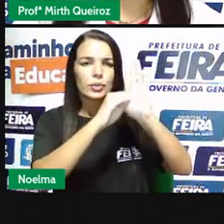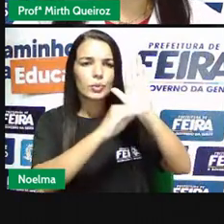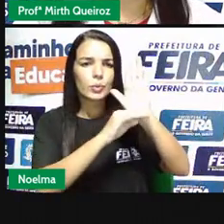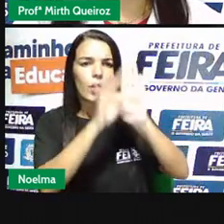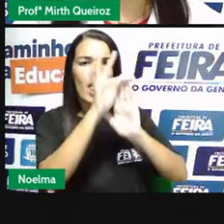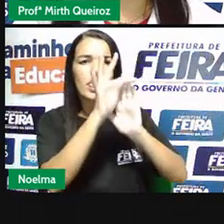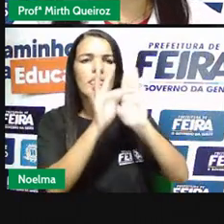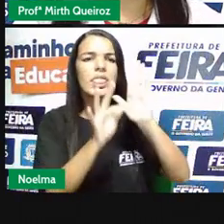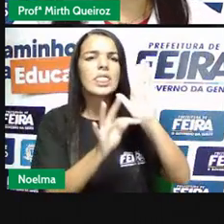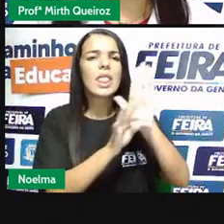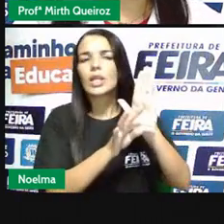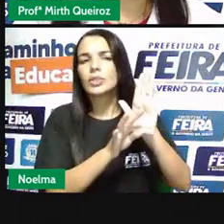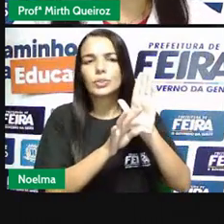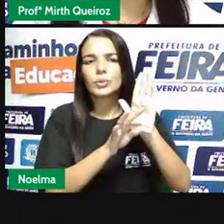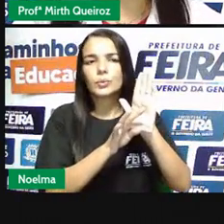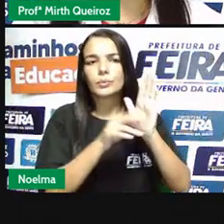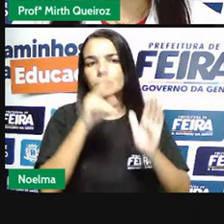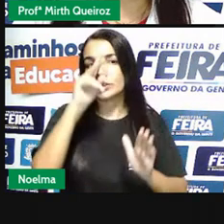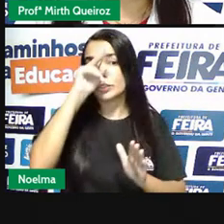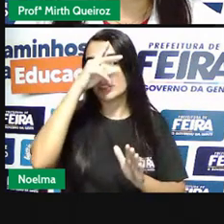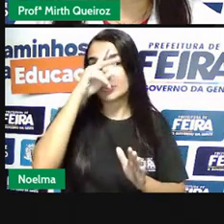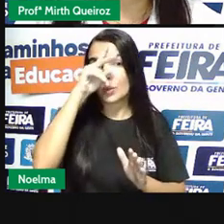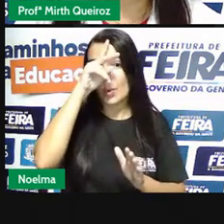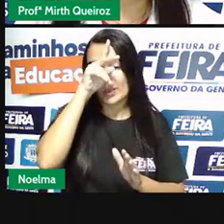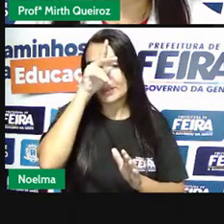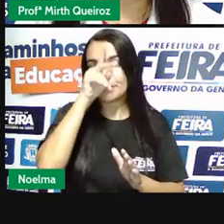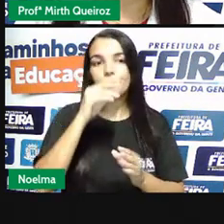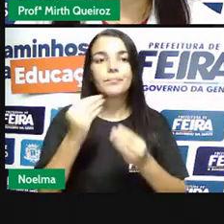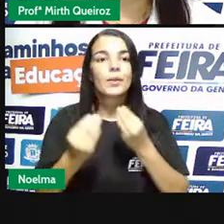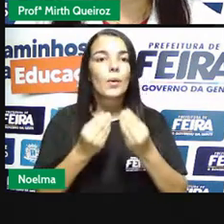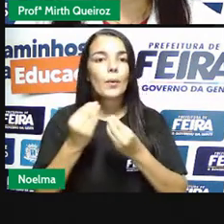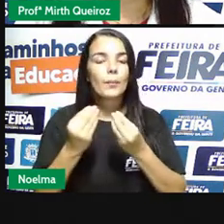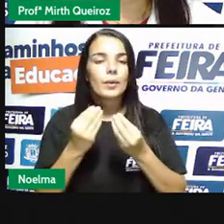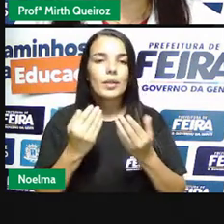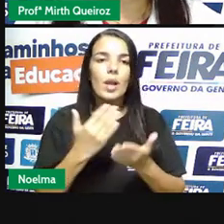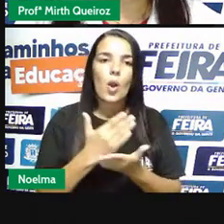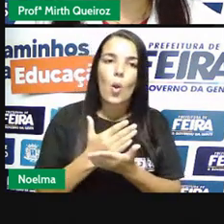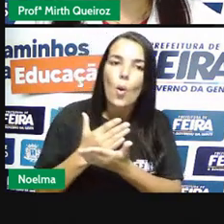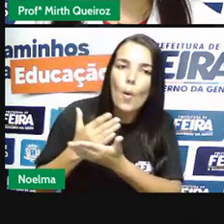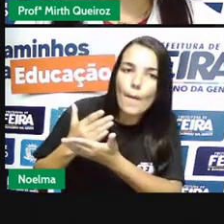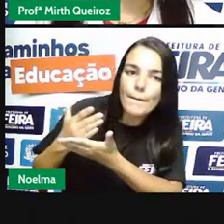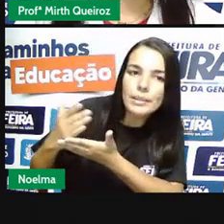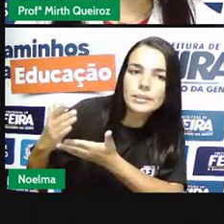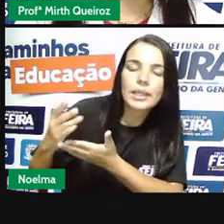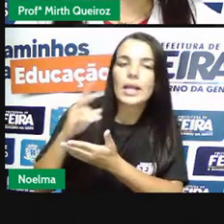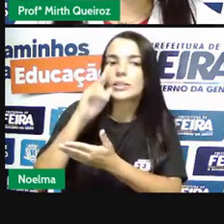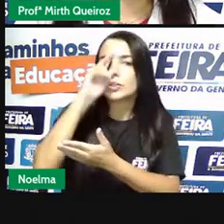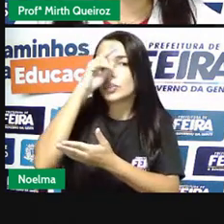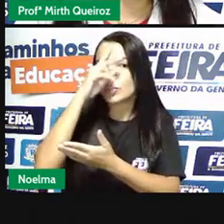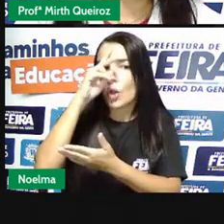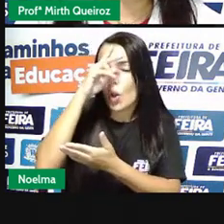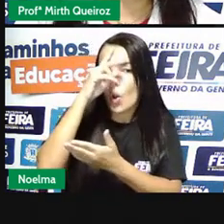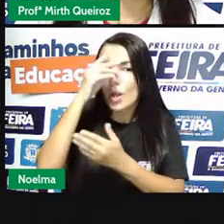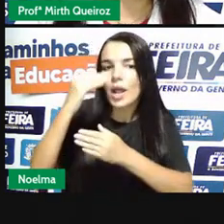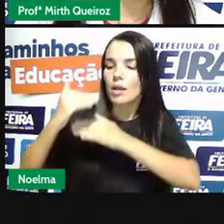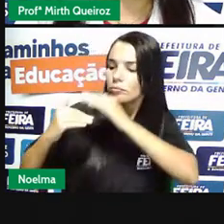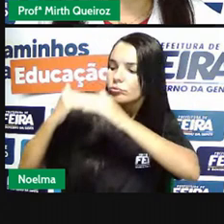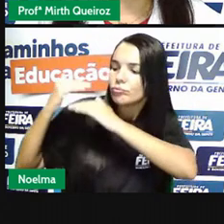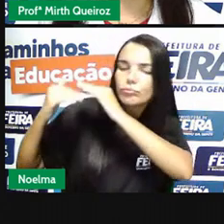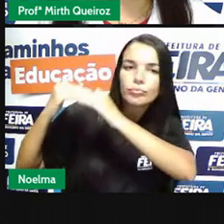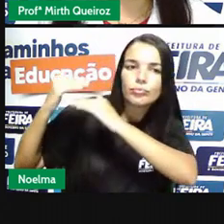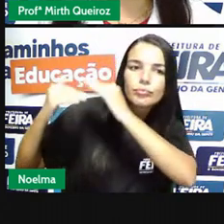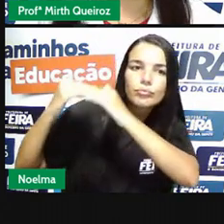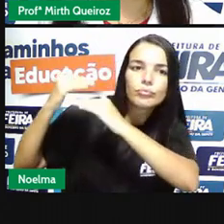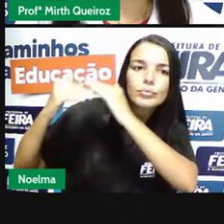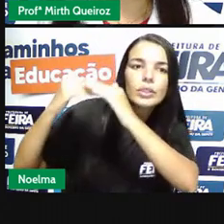de um conto de fada né temos a situação Inicial o início da história do desenvolvimento da